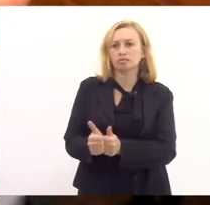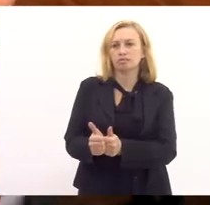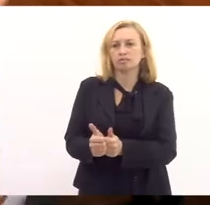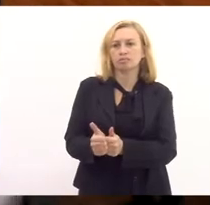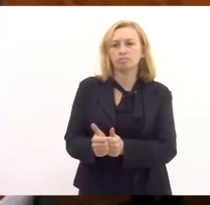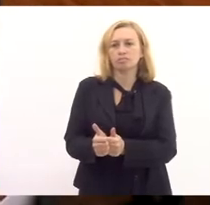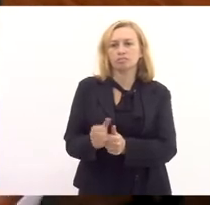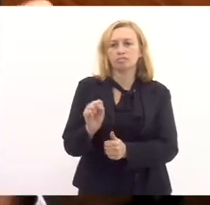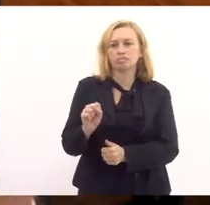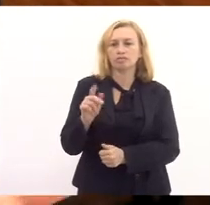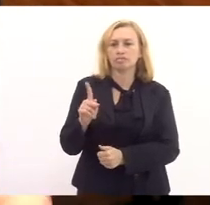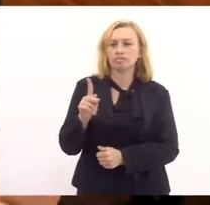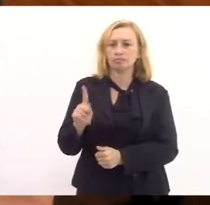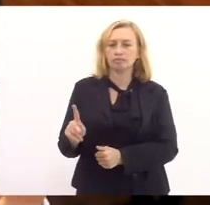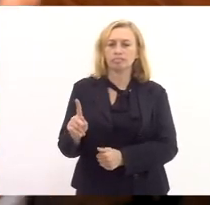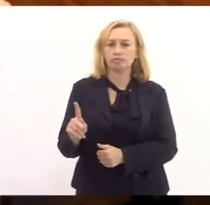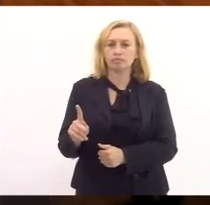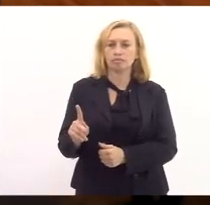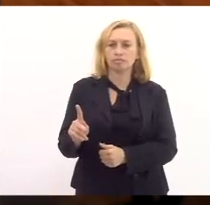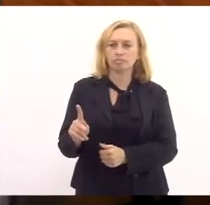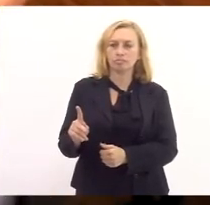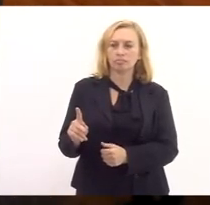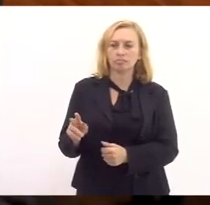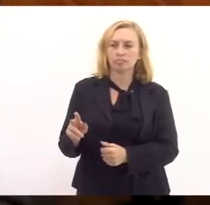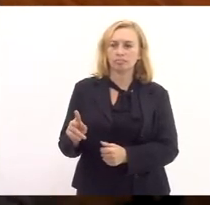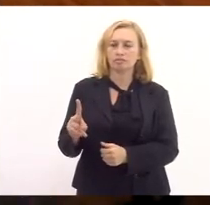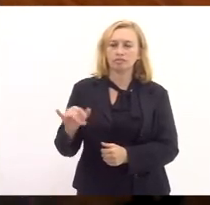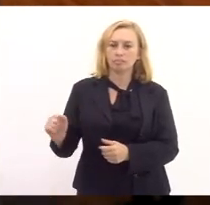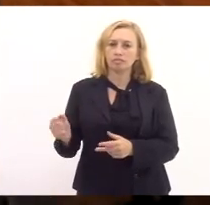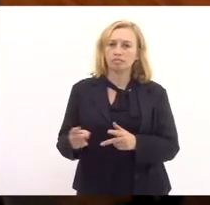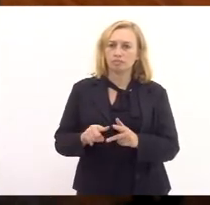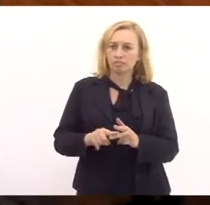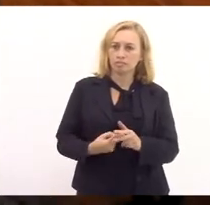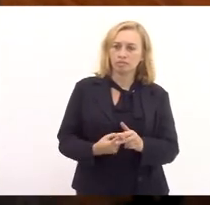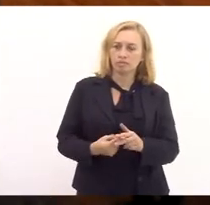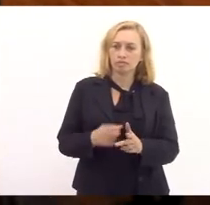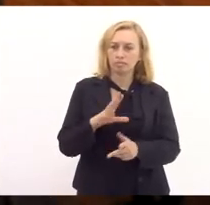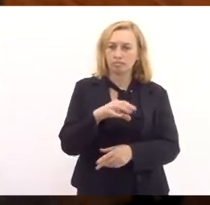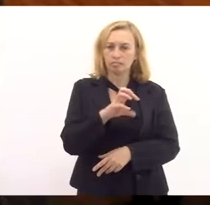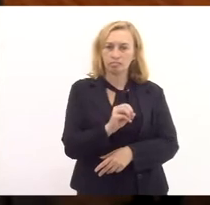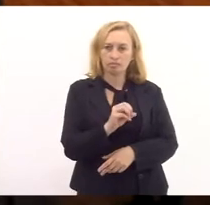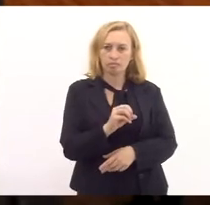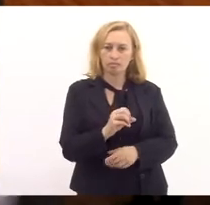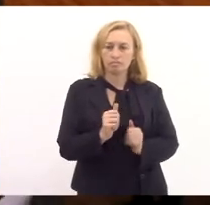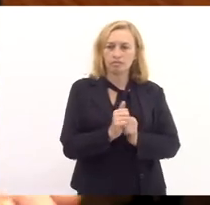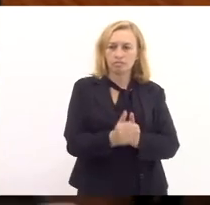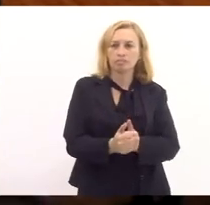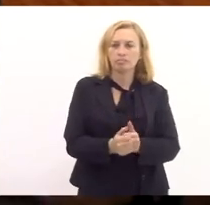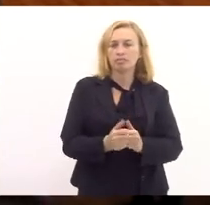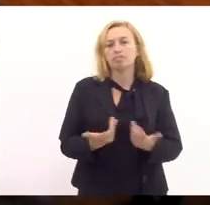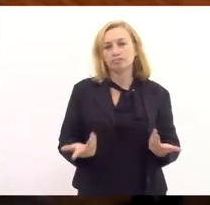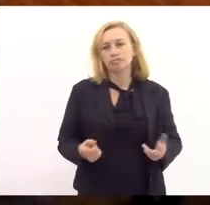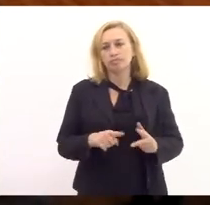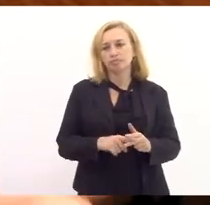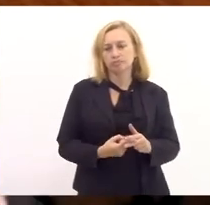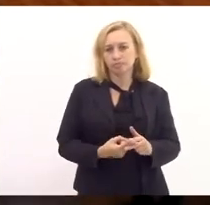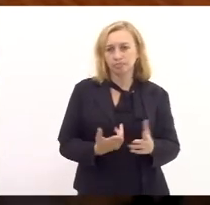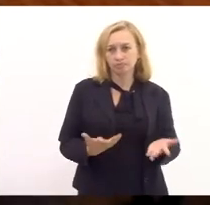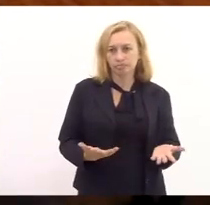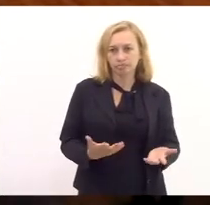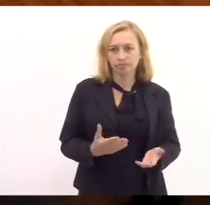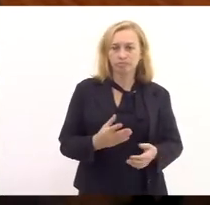pela Supervia da reposição desses cabos e fazer, dentro do nosso cronograma, o acompanhamento da manutenção preventiva e da